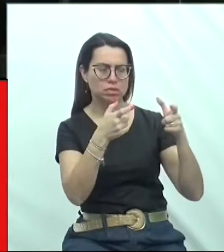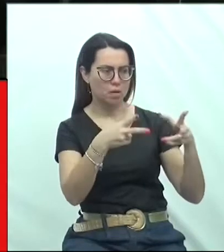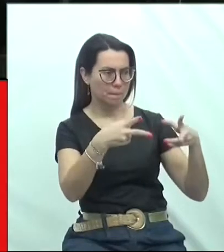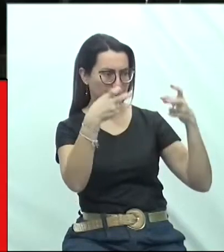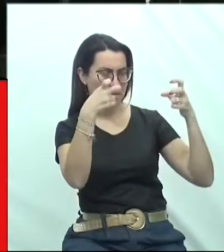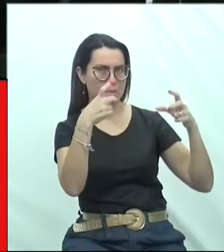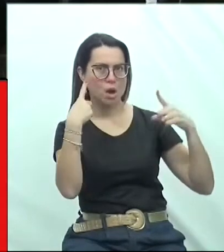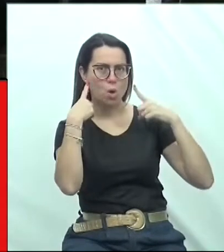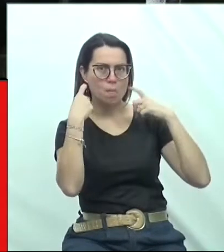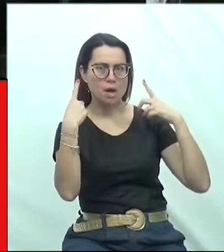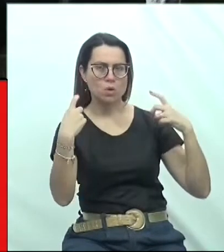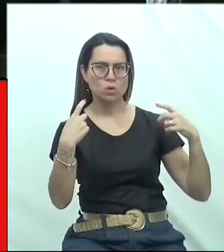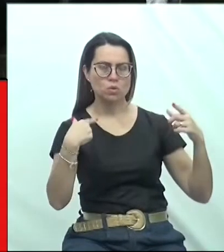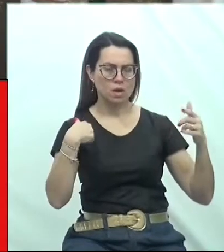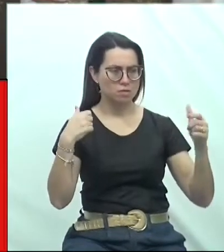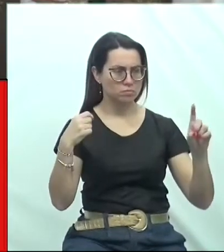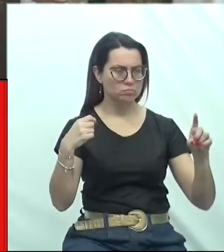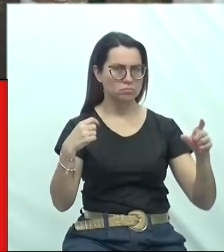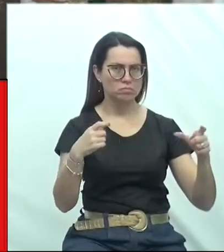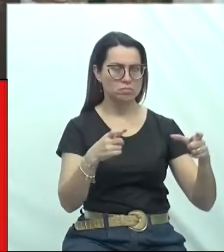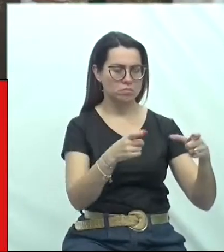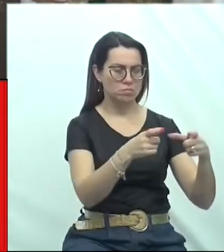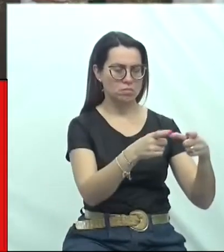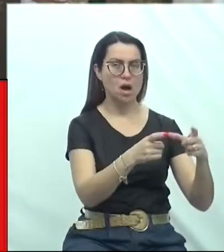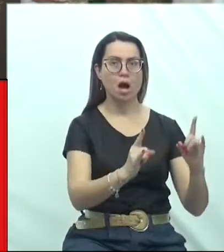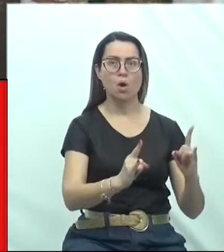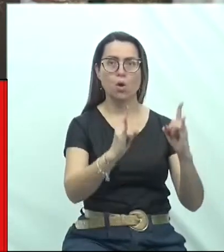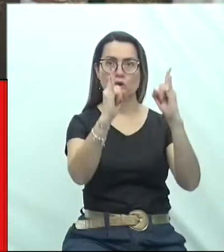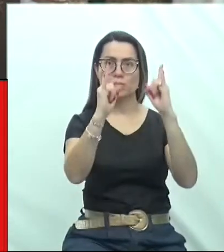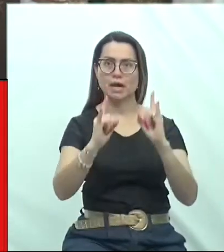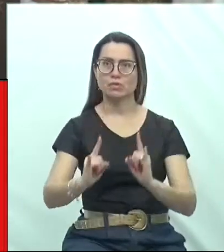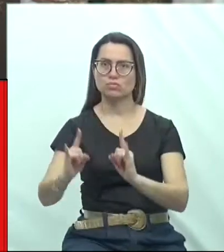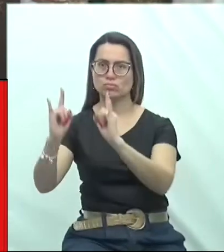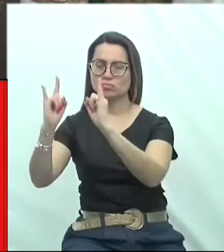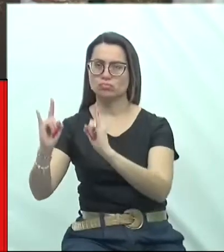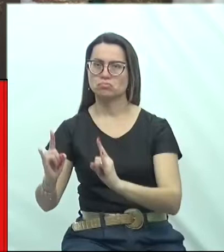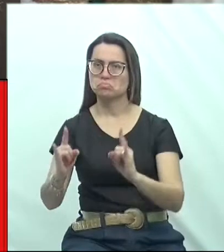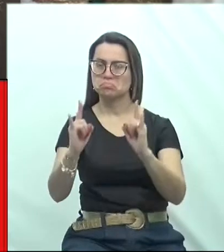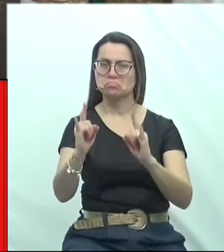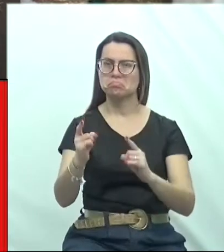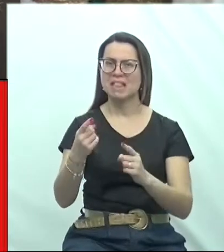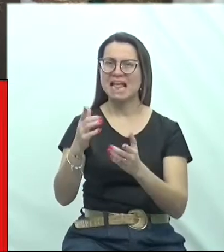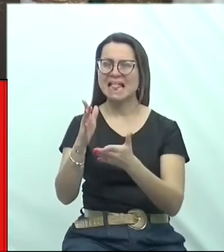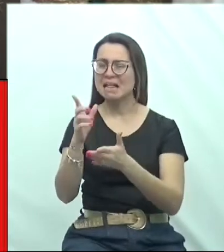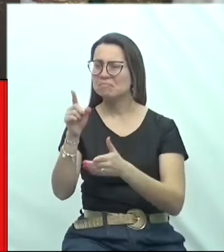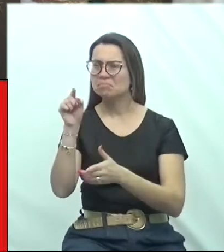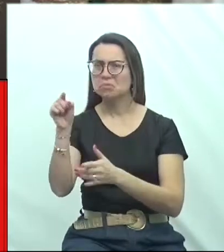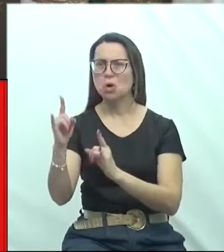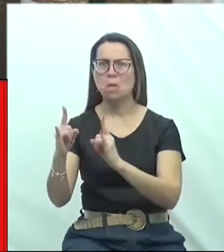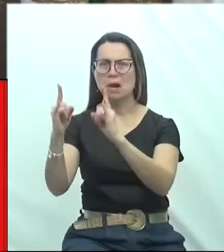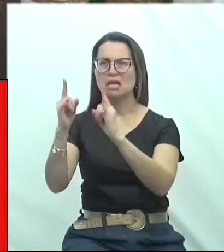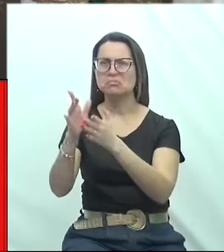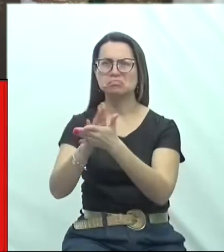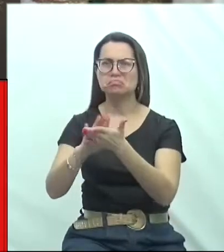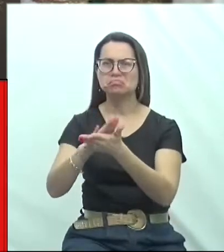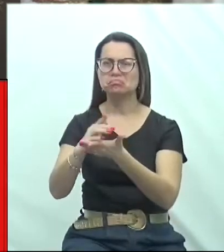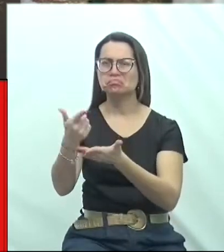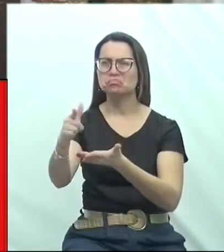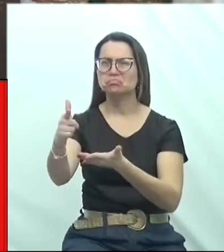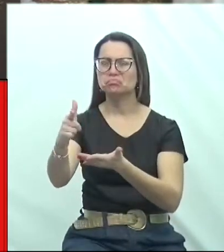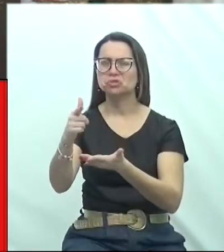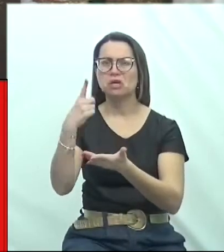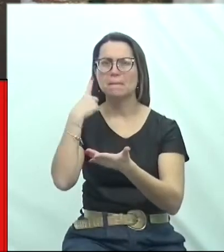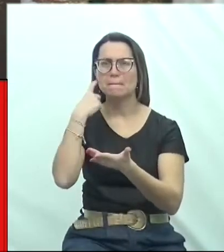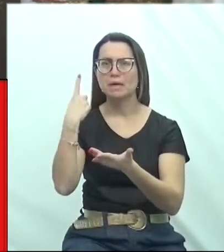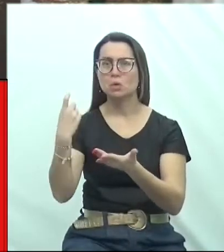E verifiquei junto aos demais prédios ao redor, nenhum deles apresentava esse tipo de reação do hidrômetro e ele estava